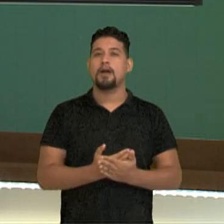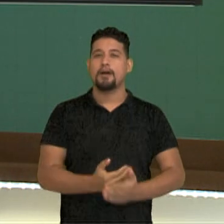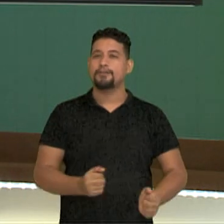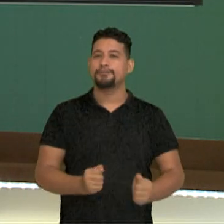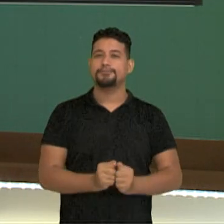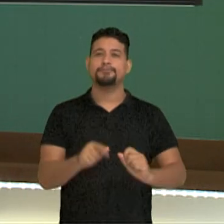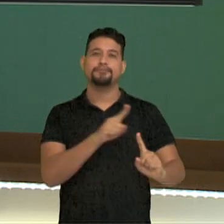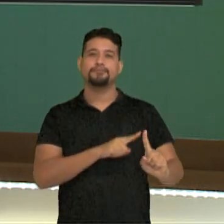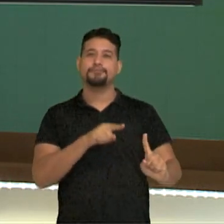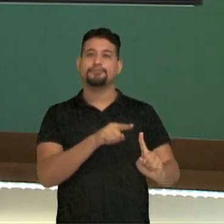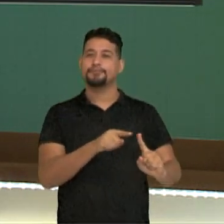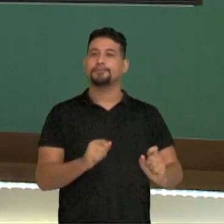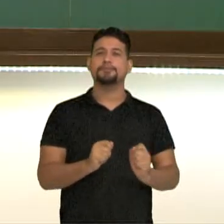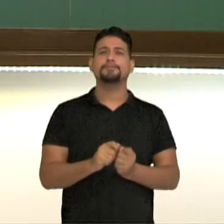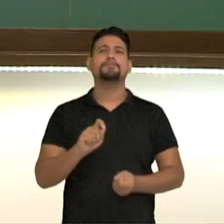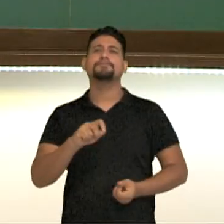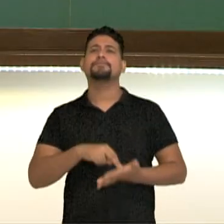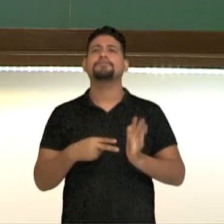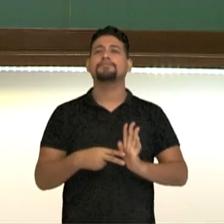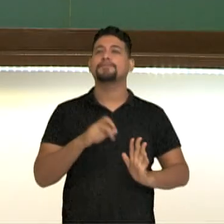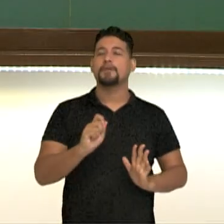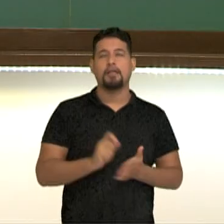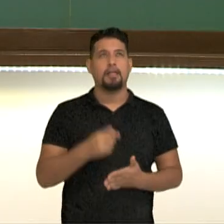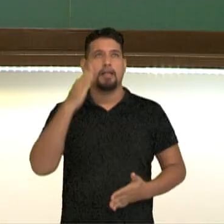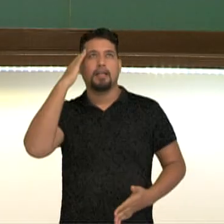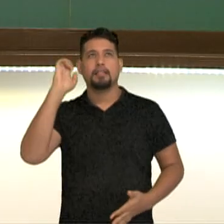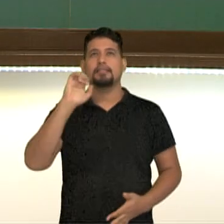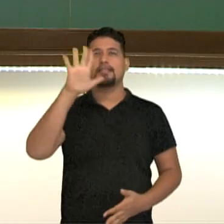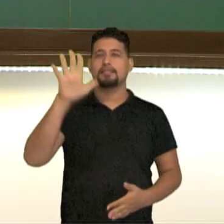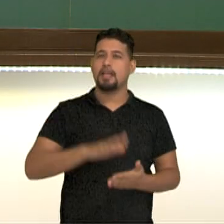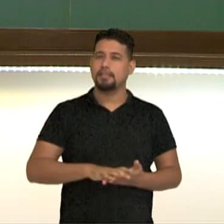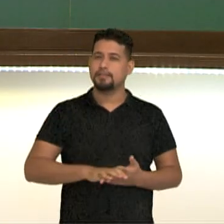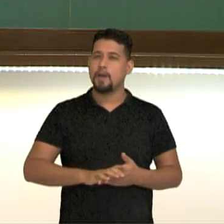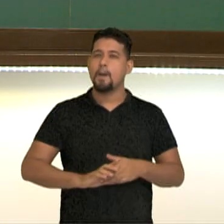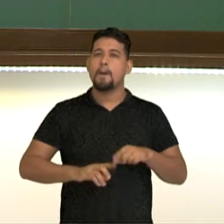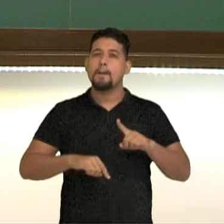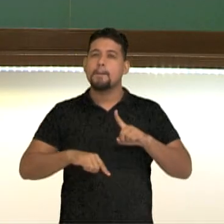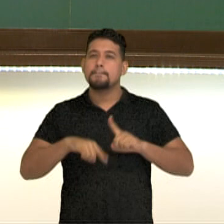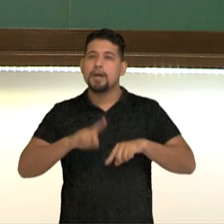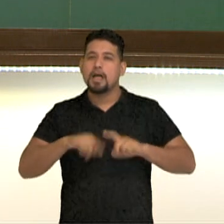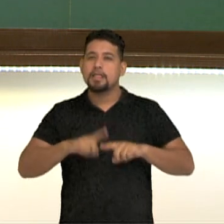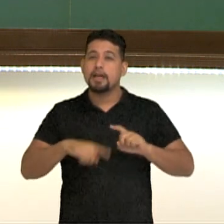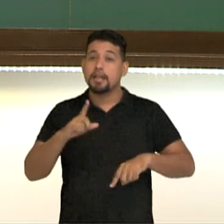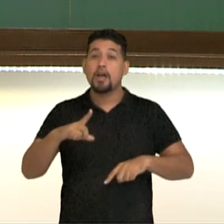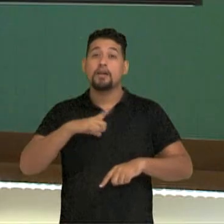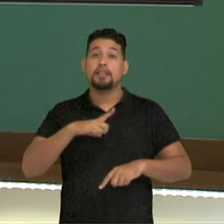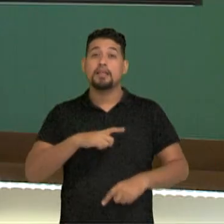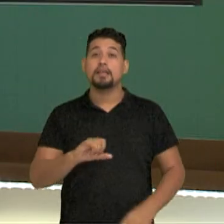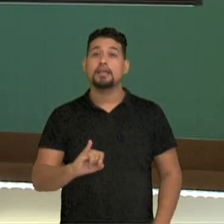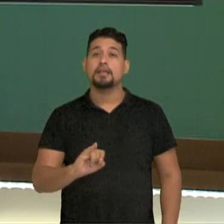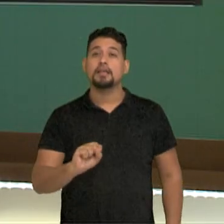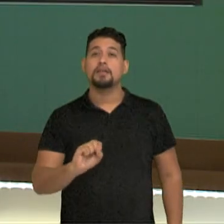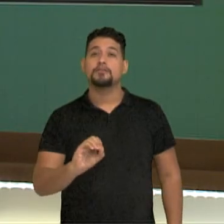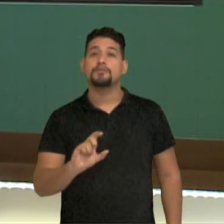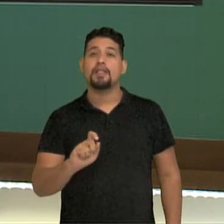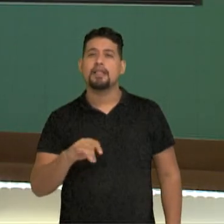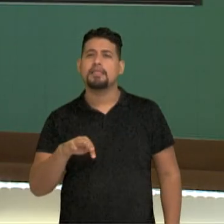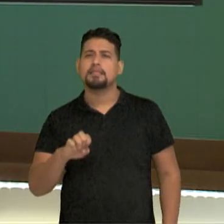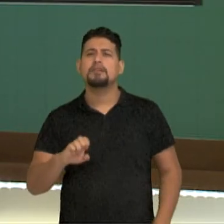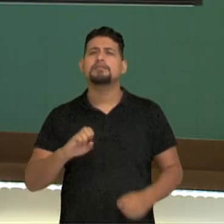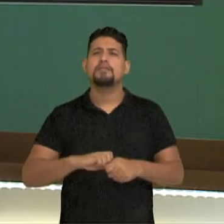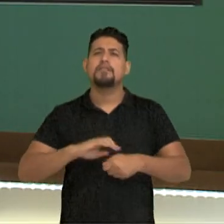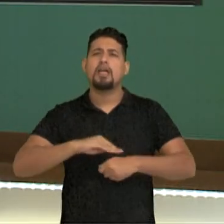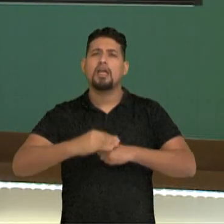grande objetivo, que é compreender os materiais isolantes. Na aula anterior, você viu